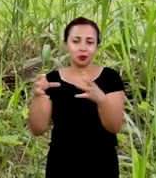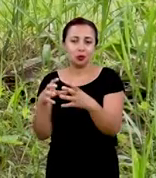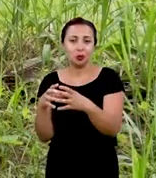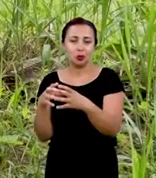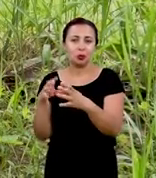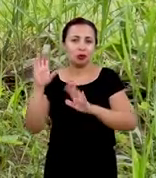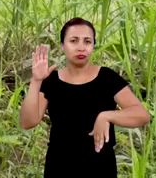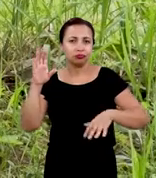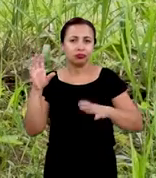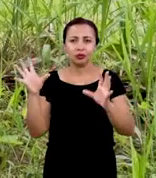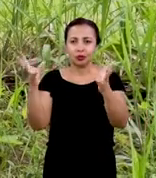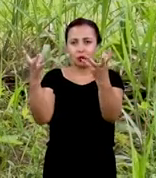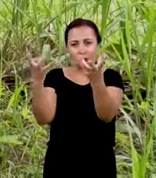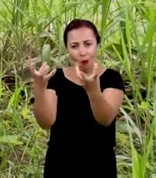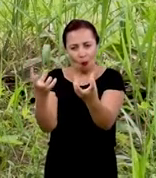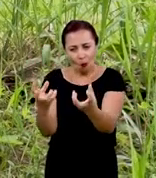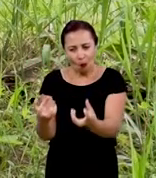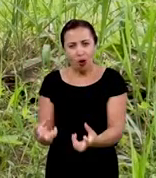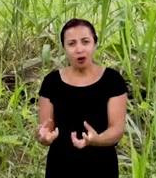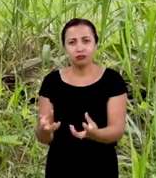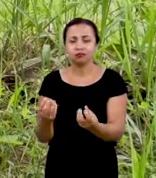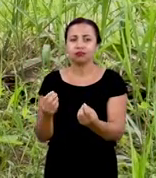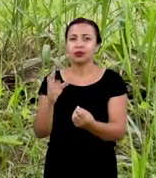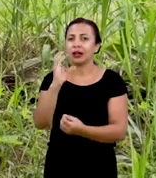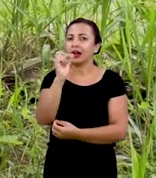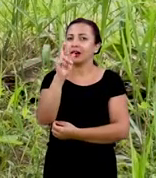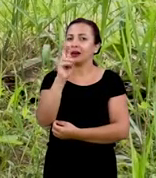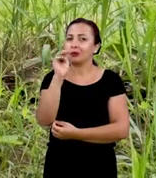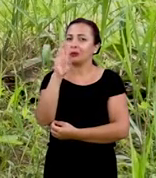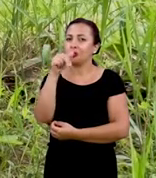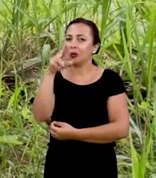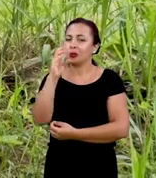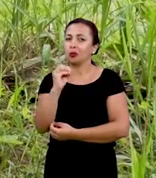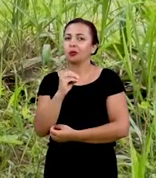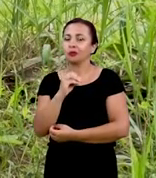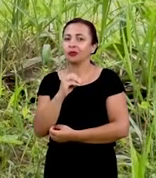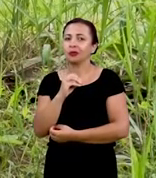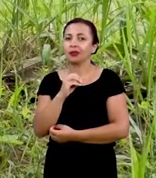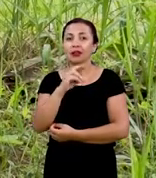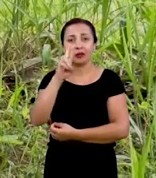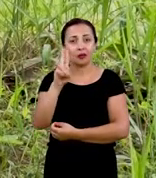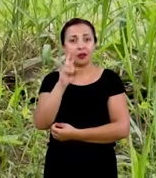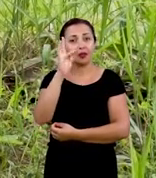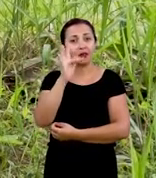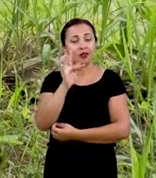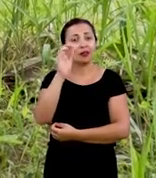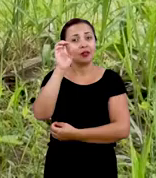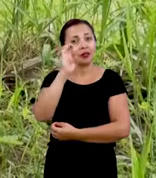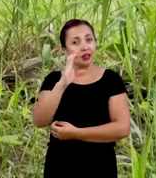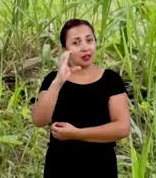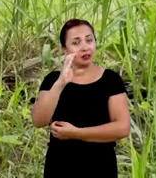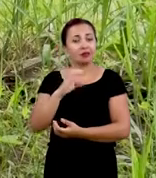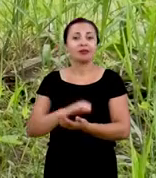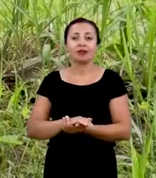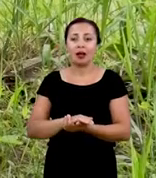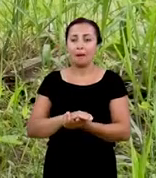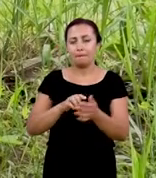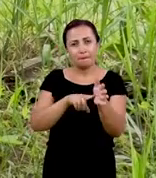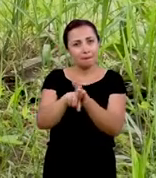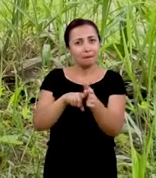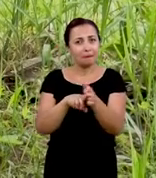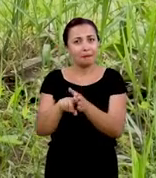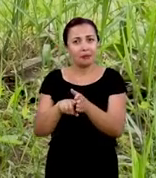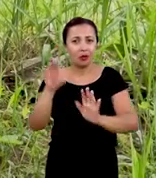ecossistemas costeiros de armazenar grandes quantidades de carbono. Na Universidade Federal do Ceará, pesquisadores do Instituto